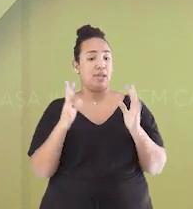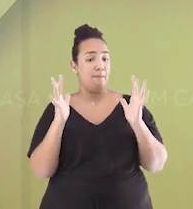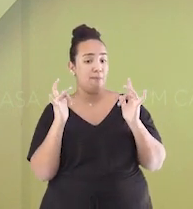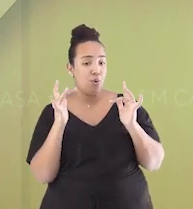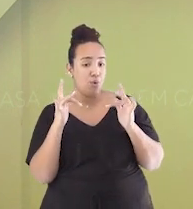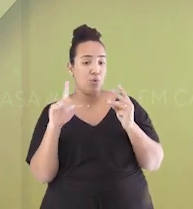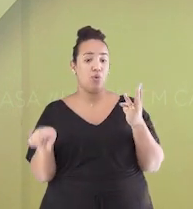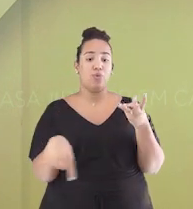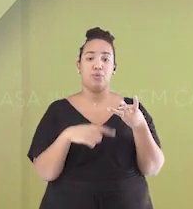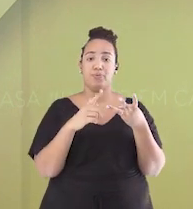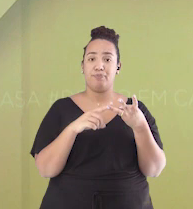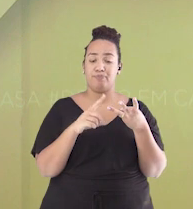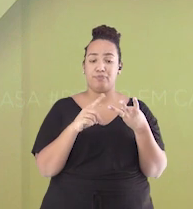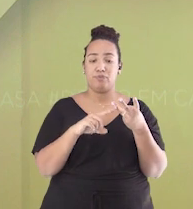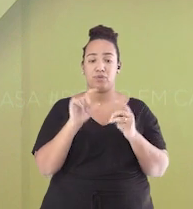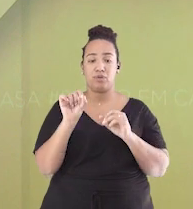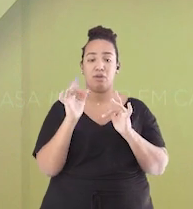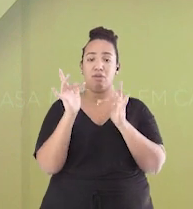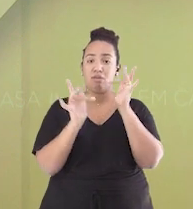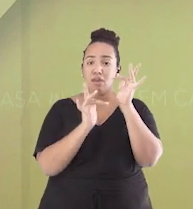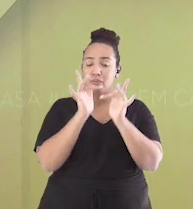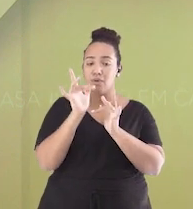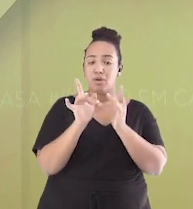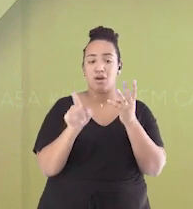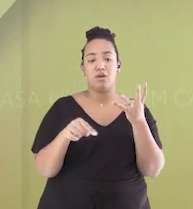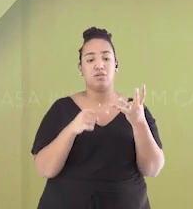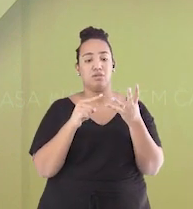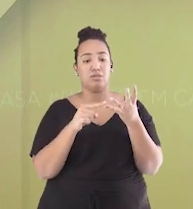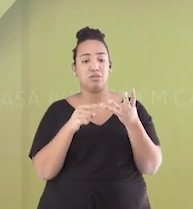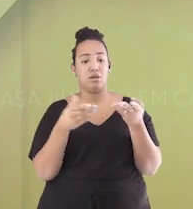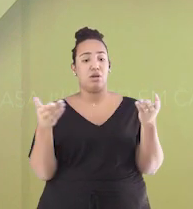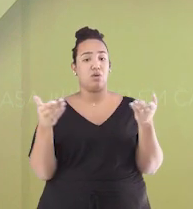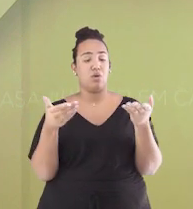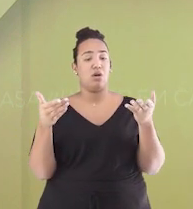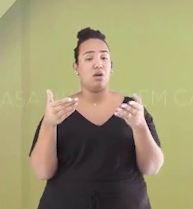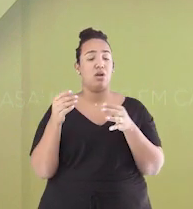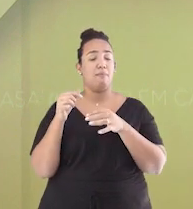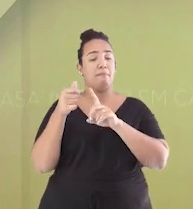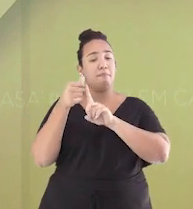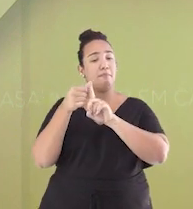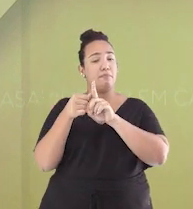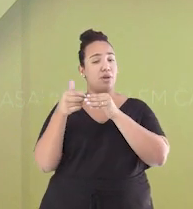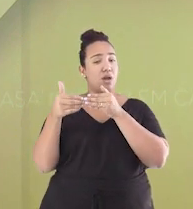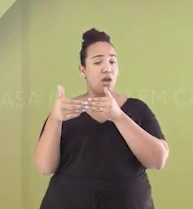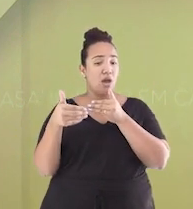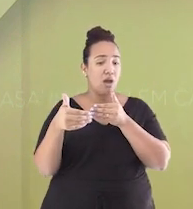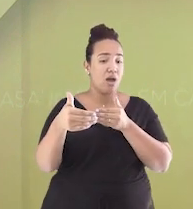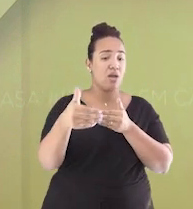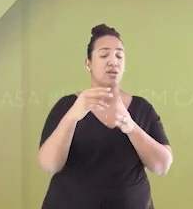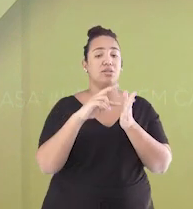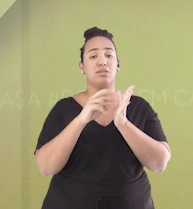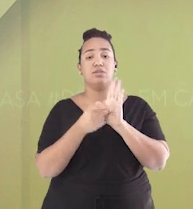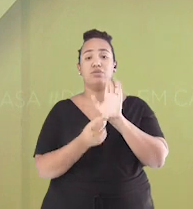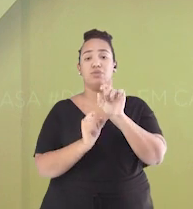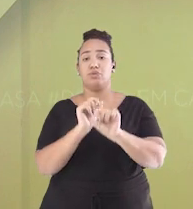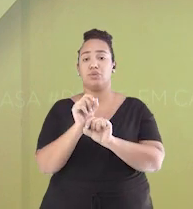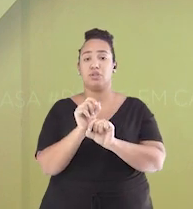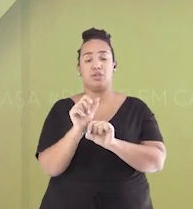a asa é enamorar-se. Já longos meses debaixo do balaio quer dizer esquecer um amor.